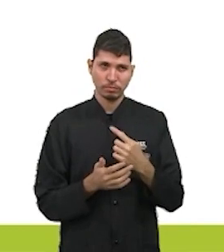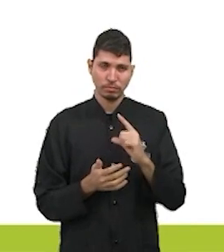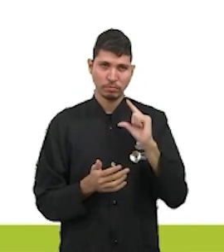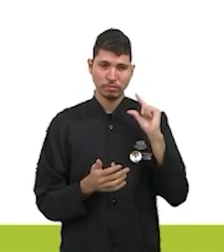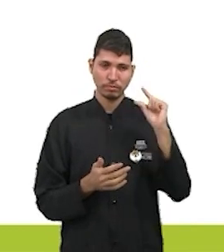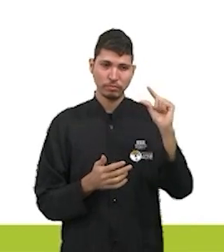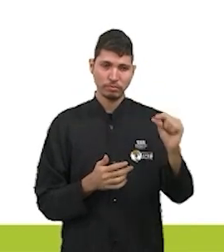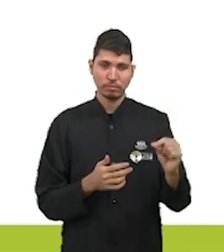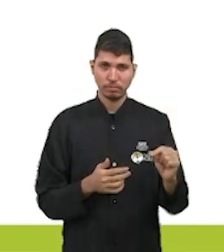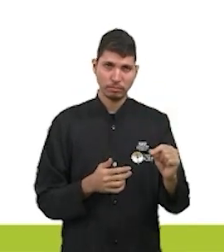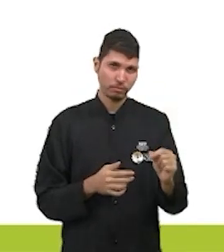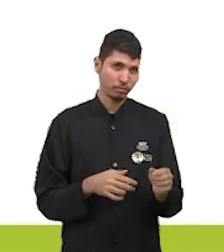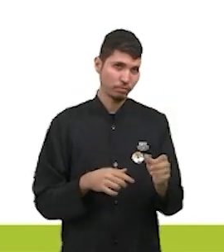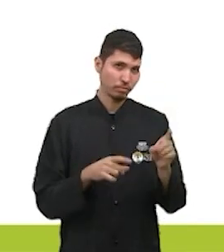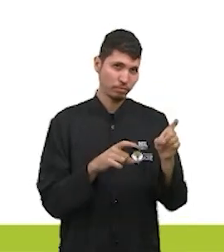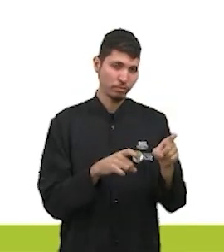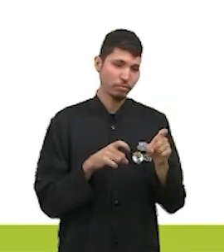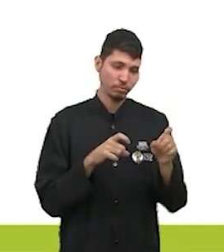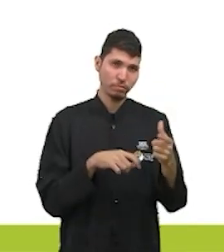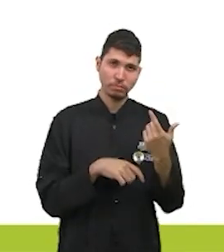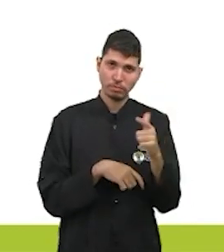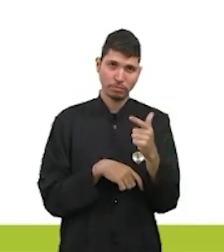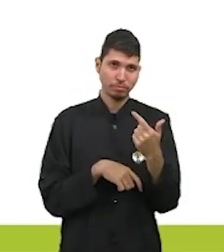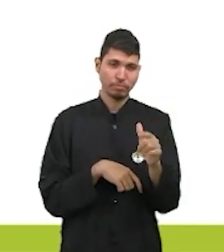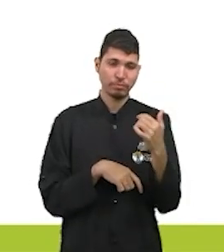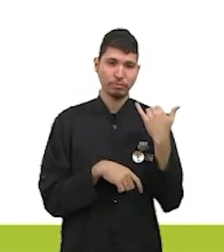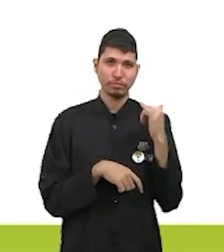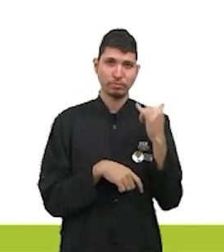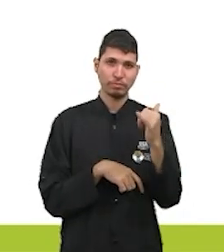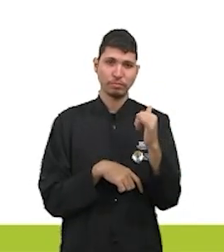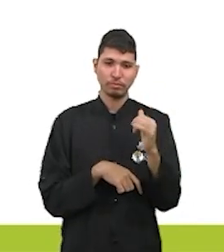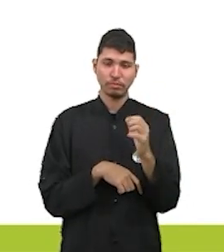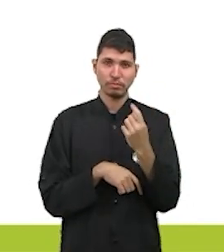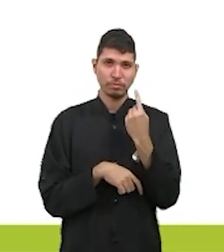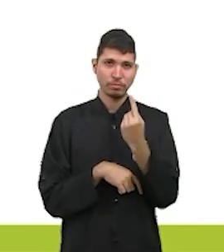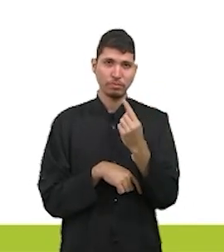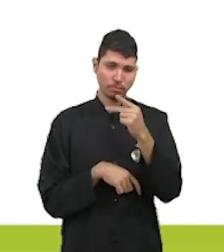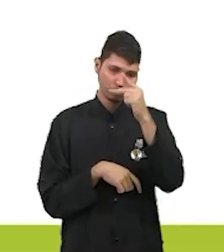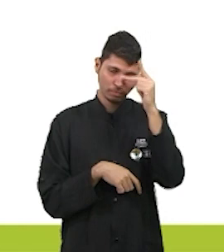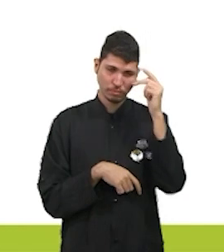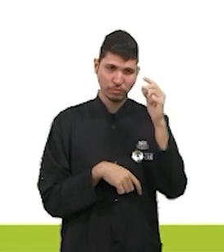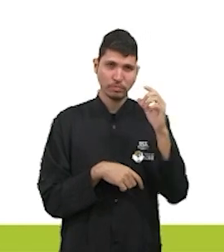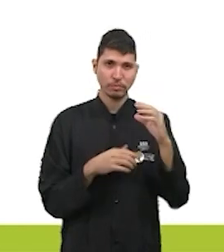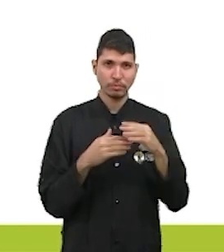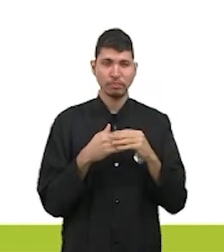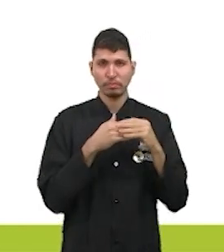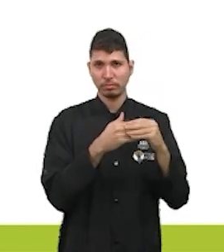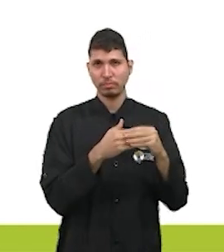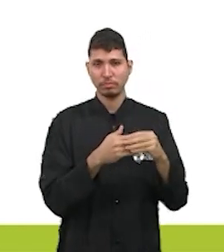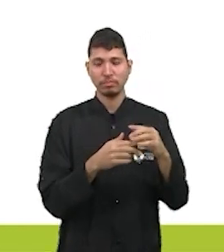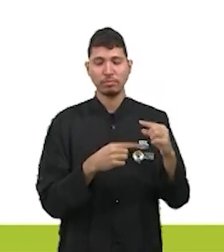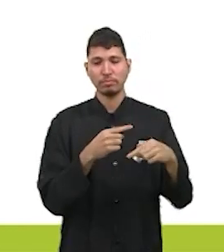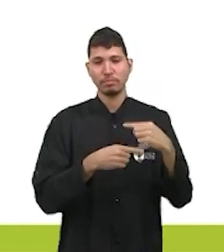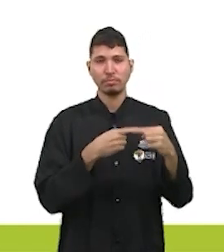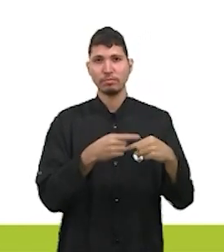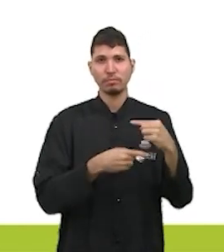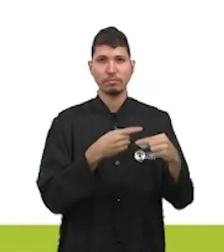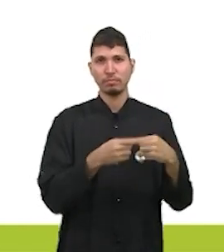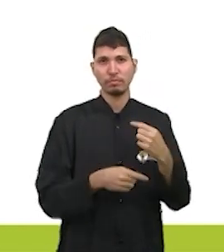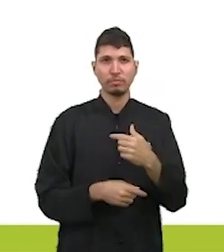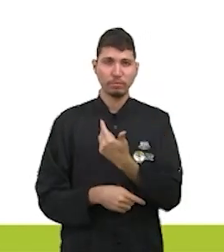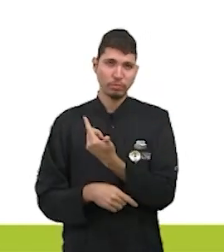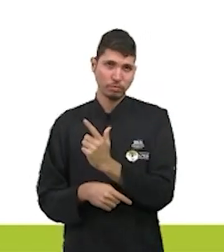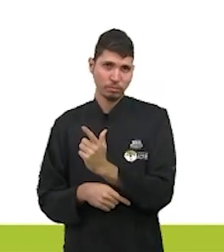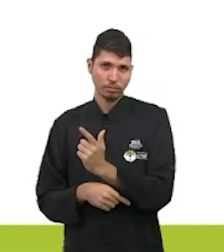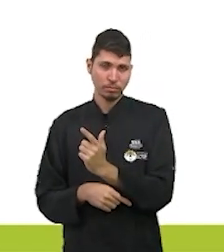rural, onde não há eletricidade. Uma pessoa levou um gerador a diesel e outra levou duas lâmpadas